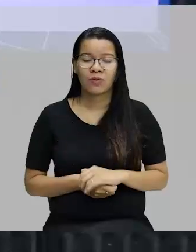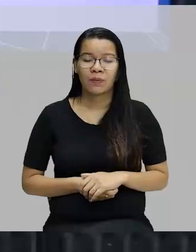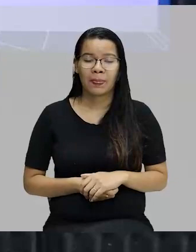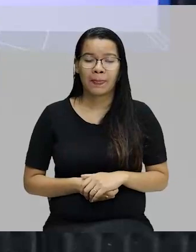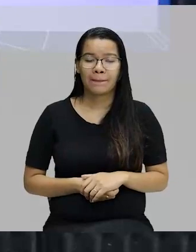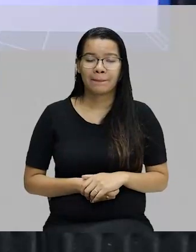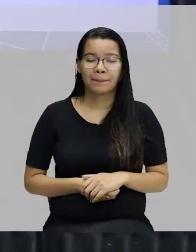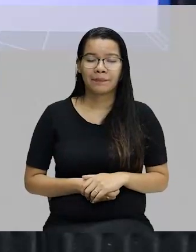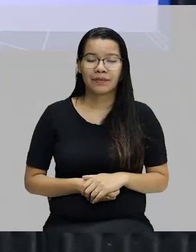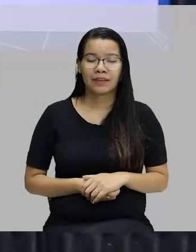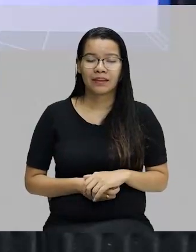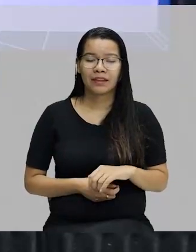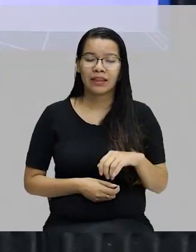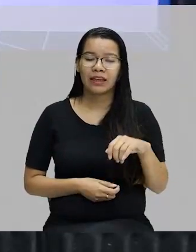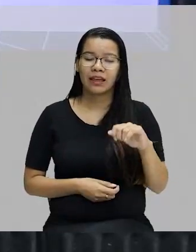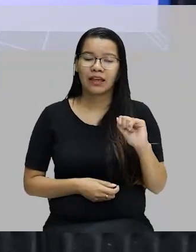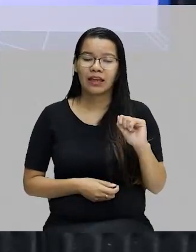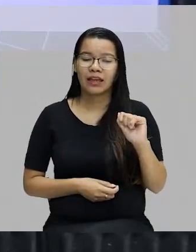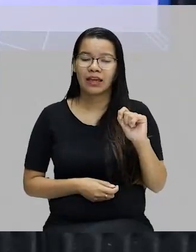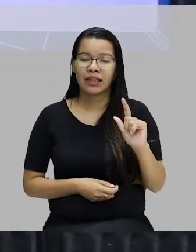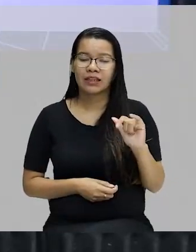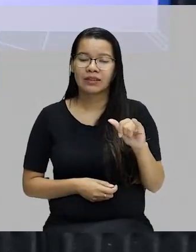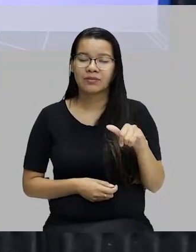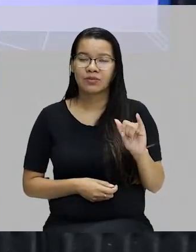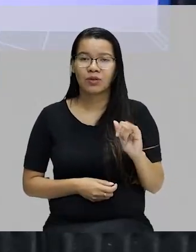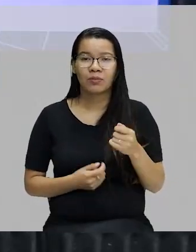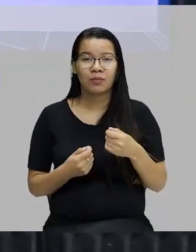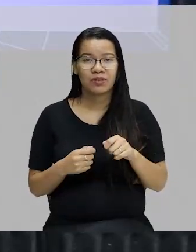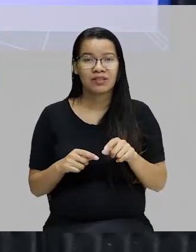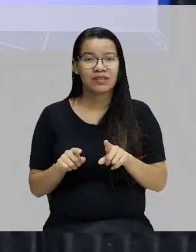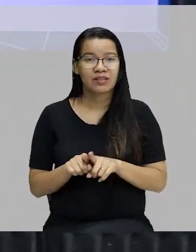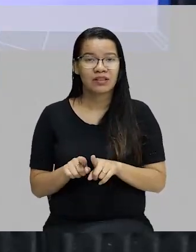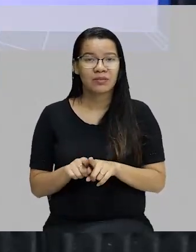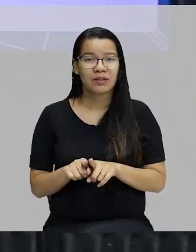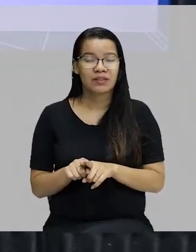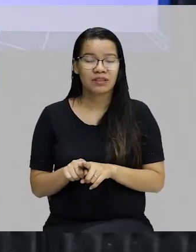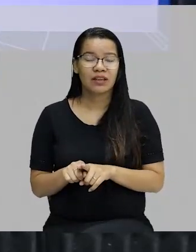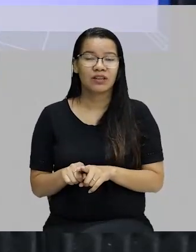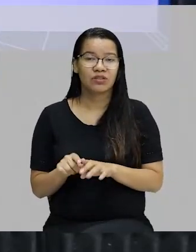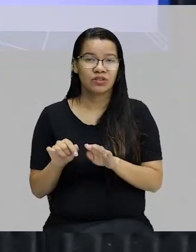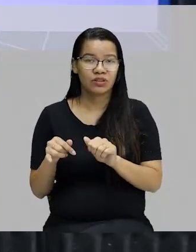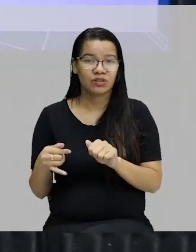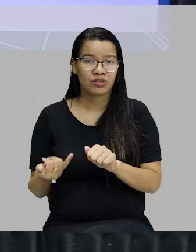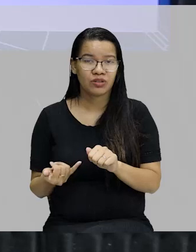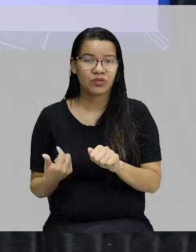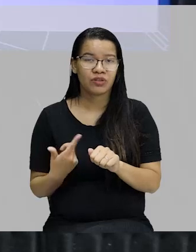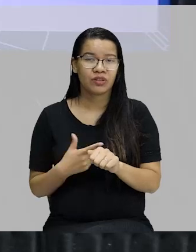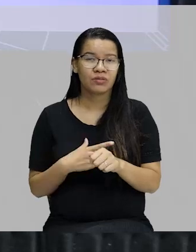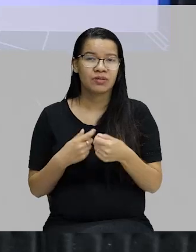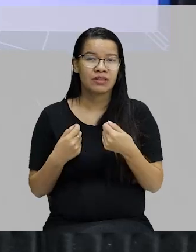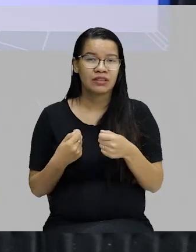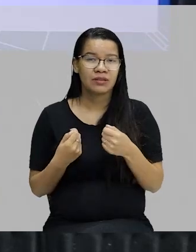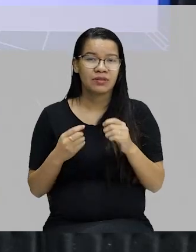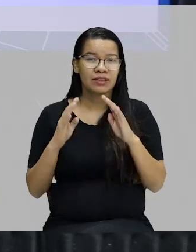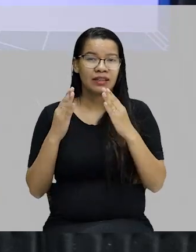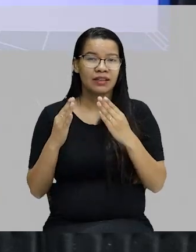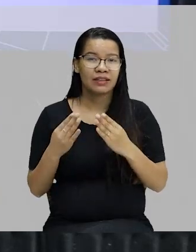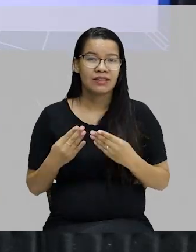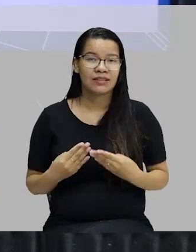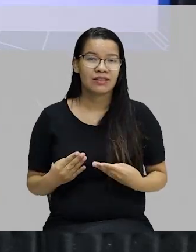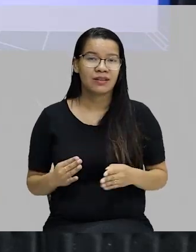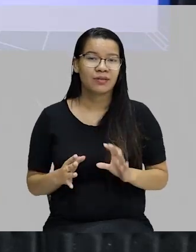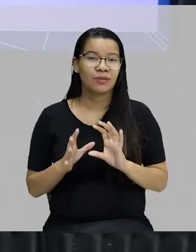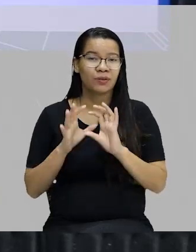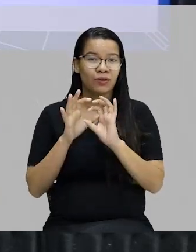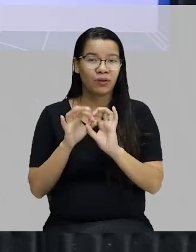representar um próprio adjetivo. Para você determinar a diferença, a gente tem que analisar o contexto. O contexto é o seu melhor amigo nesse